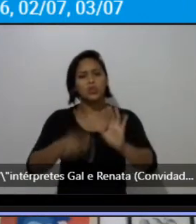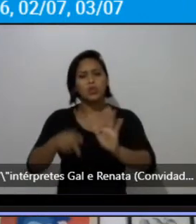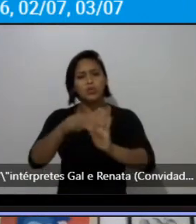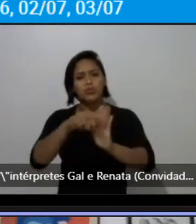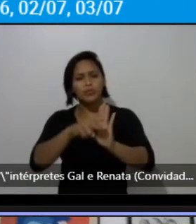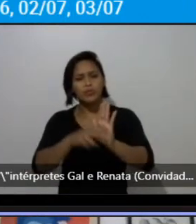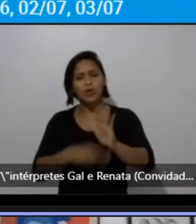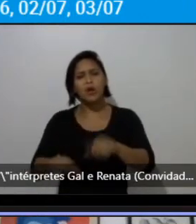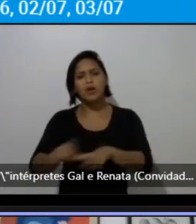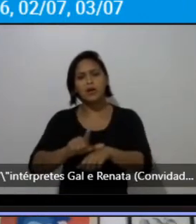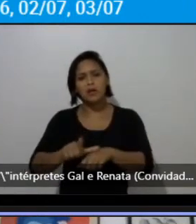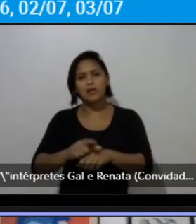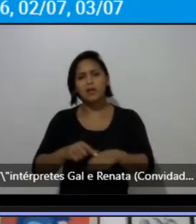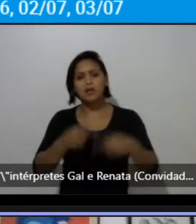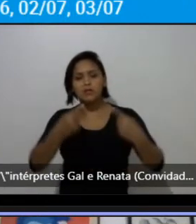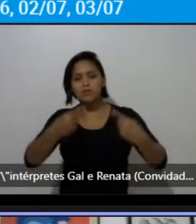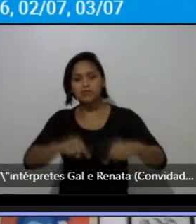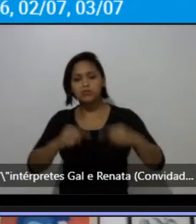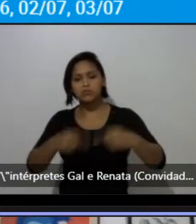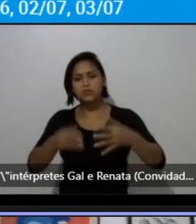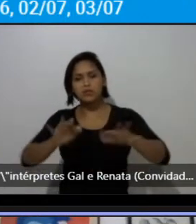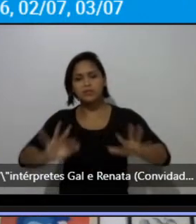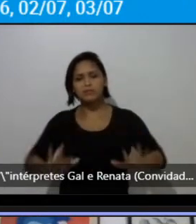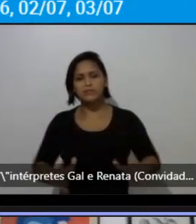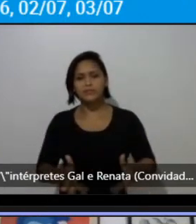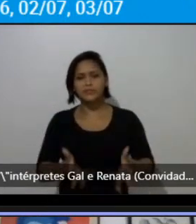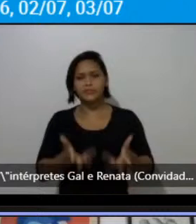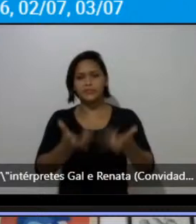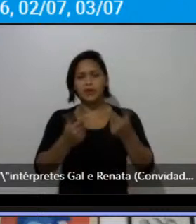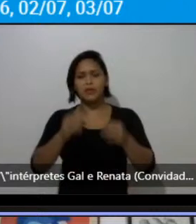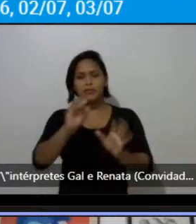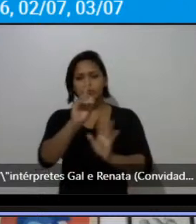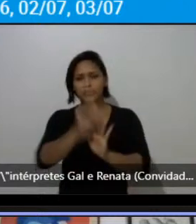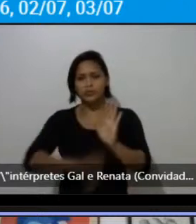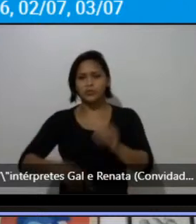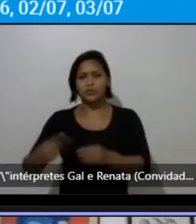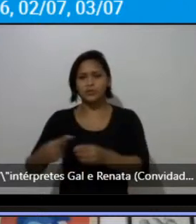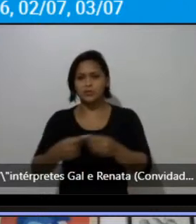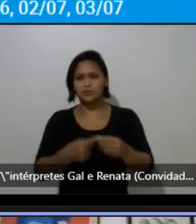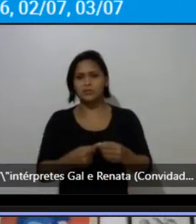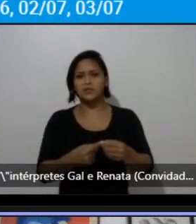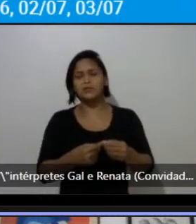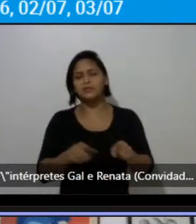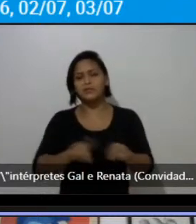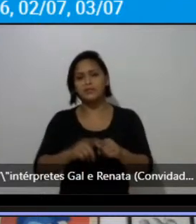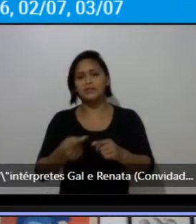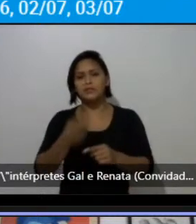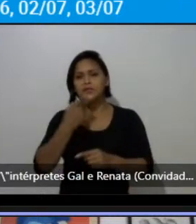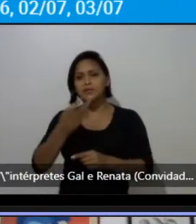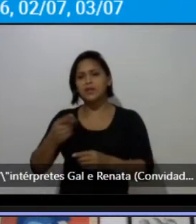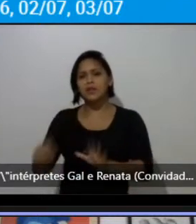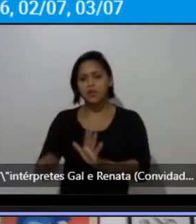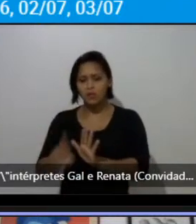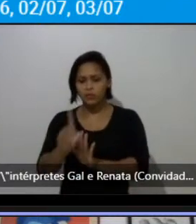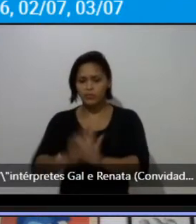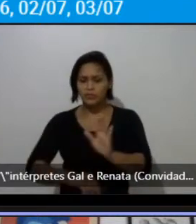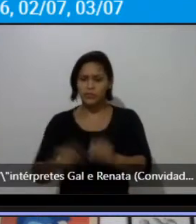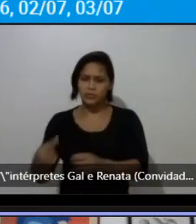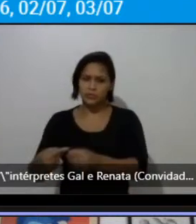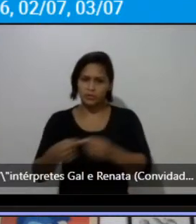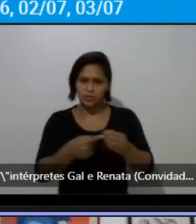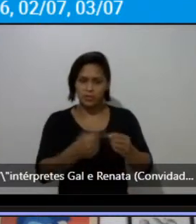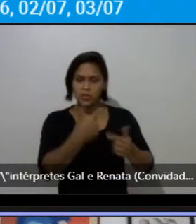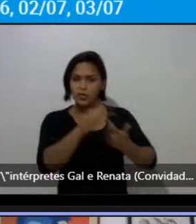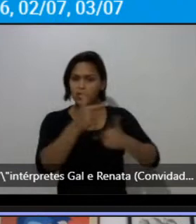né, que promovem aí, né, o direito à cidade, né, que nos legitimam, né, pelo direito à cidade e